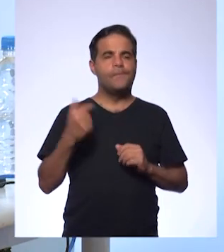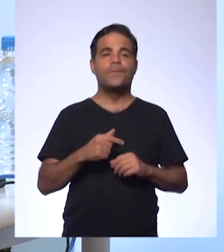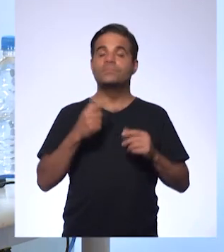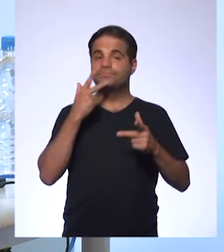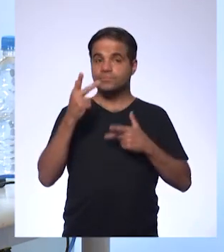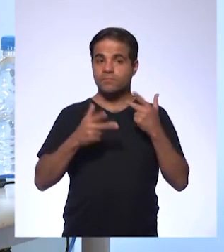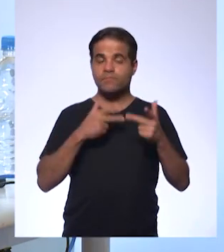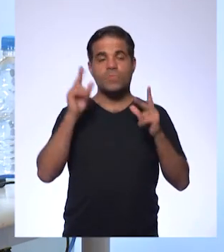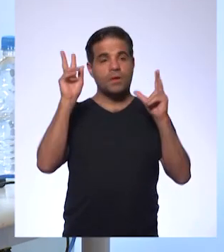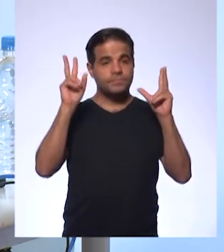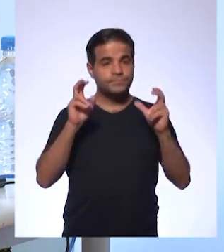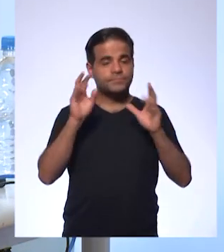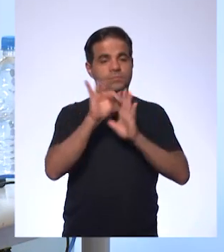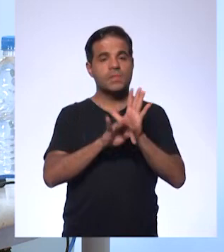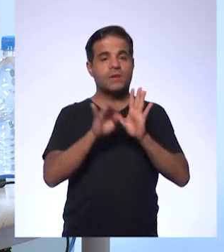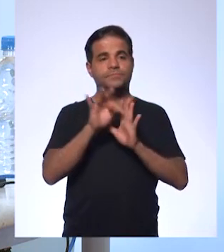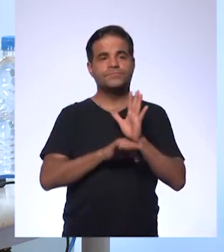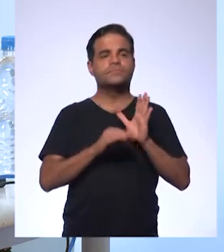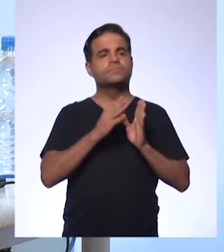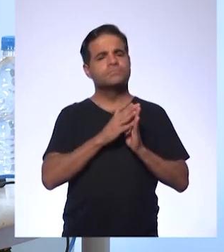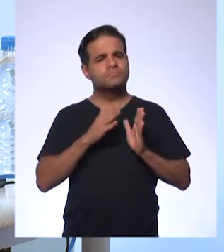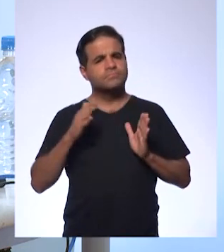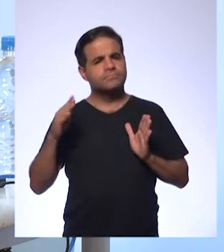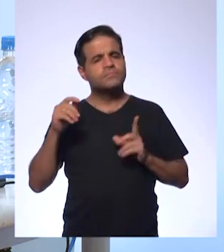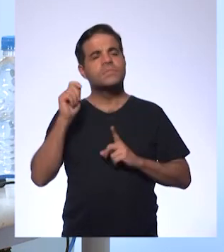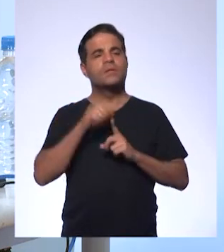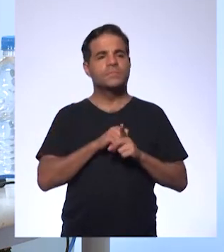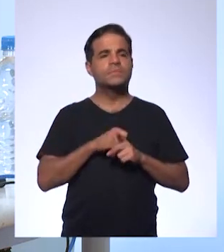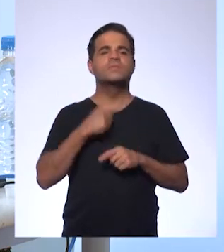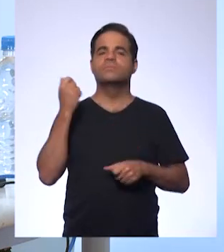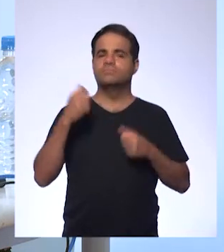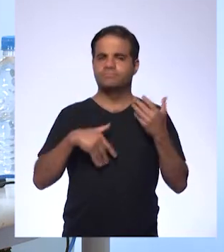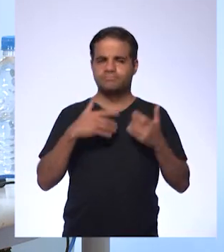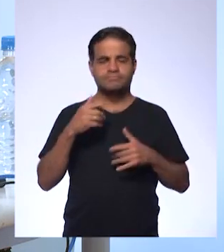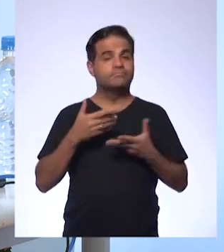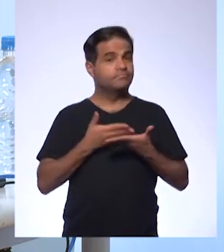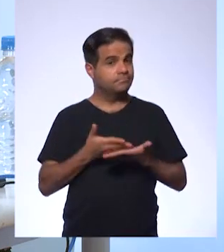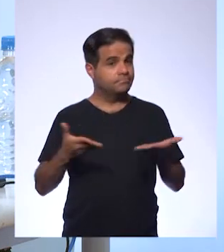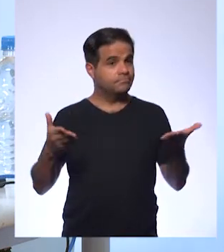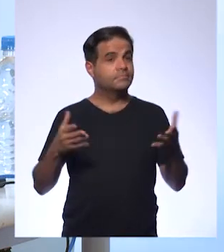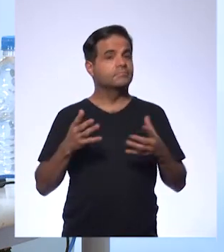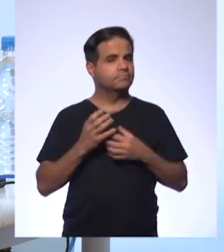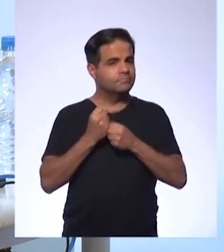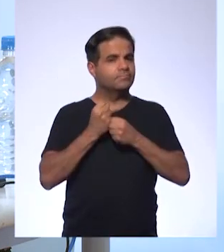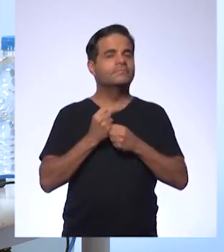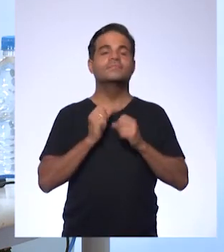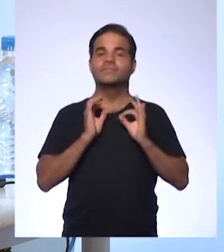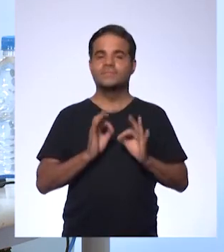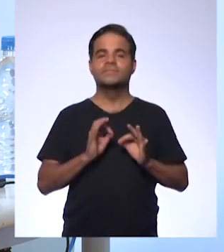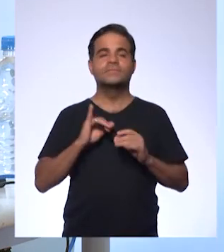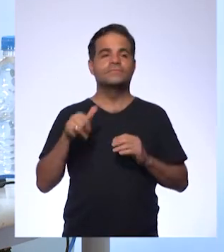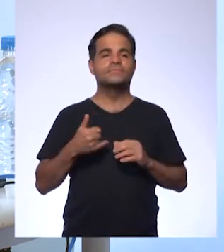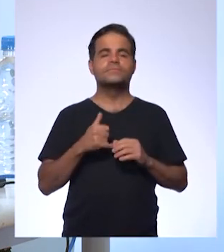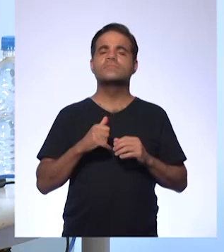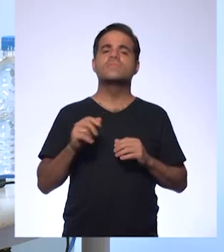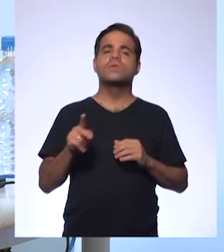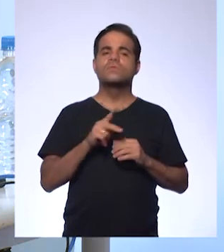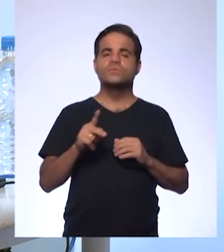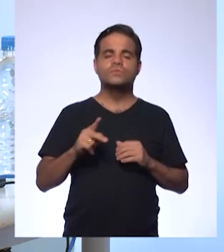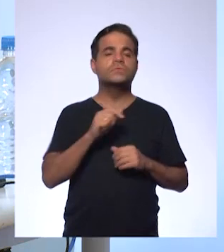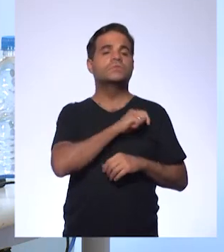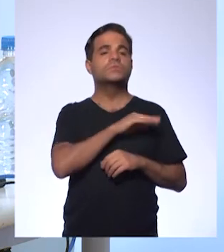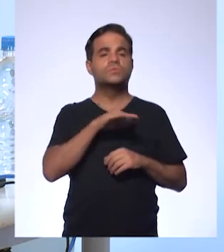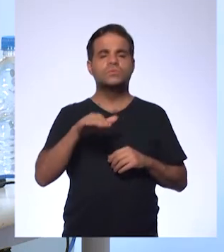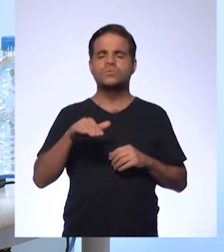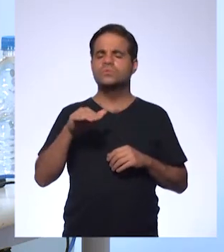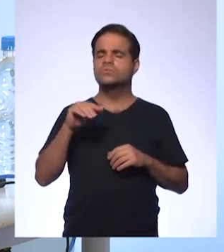de textos argumentativos aí, pelo menos esse mês ainda, galerinha do nono ano. Segura firme aí. Professores e alunos,